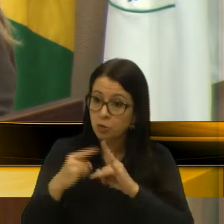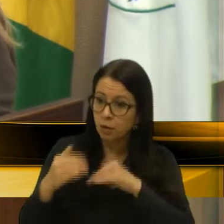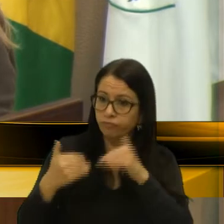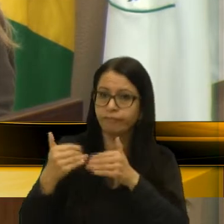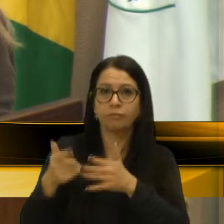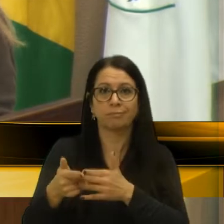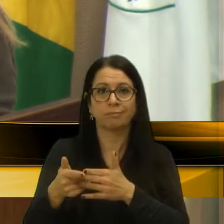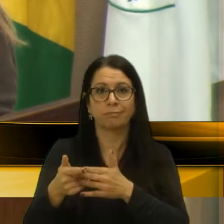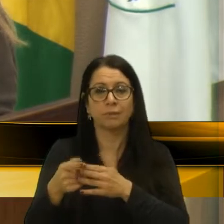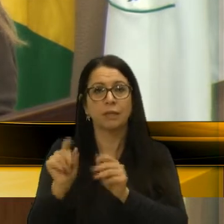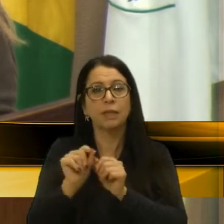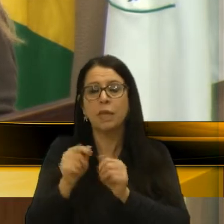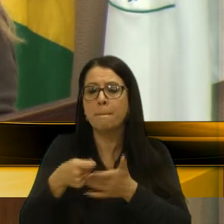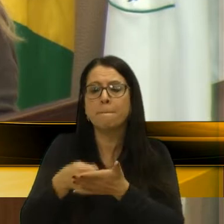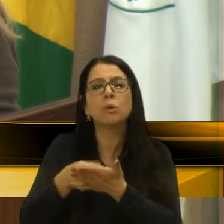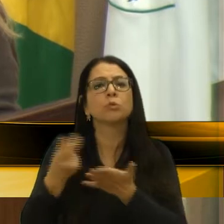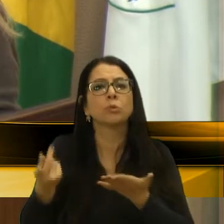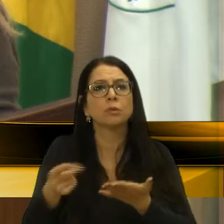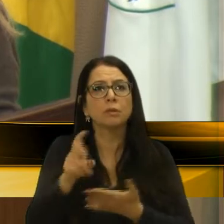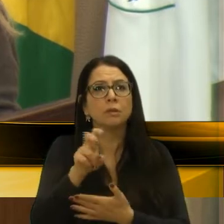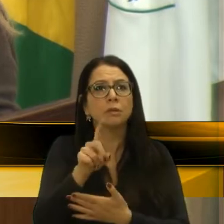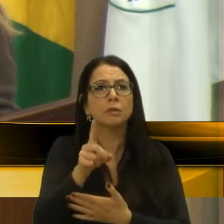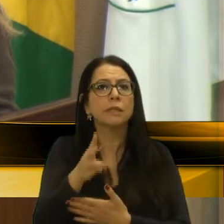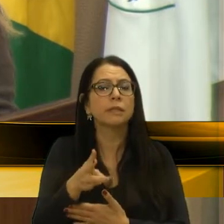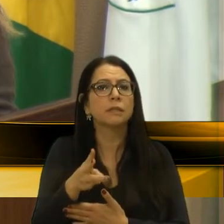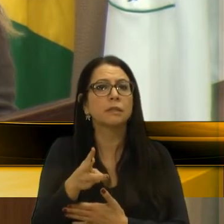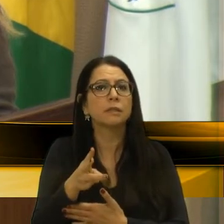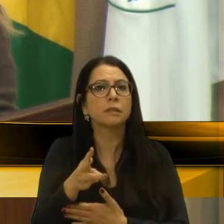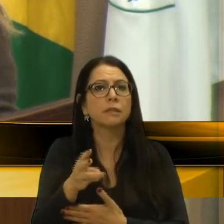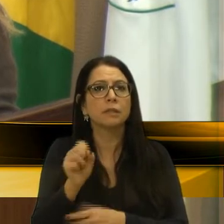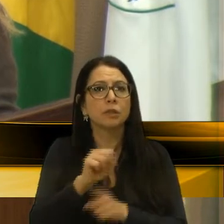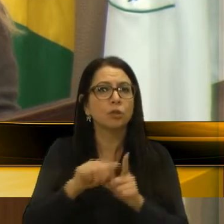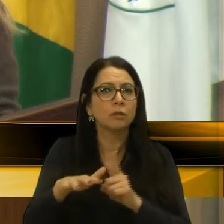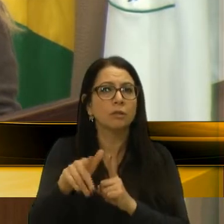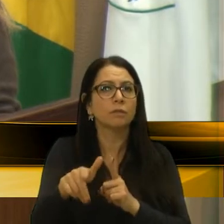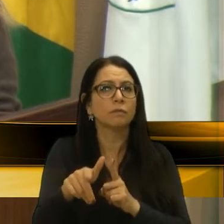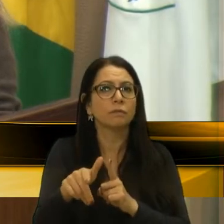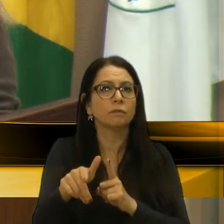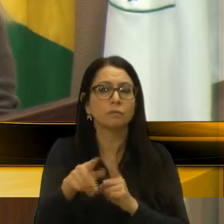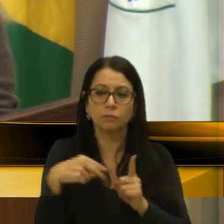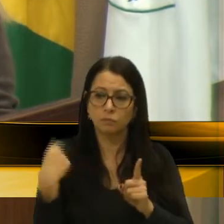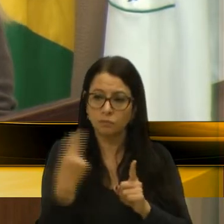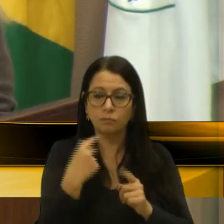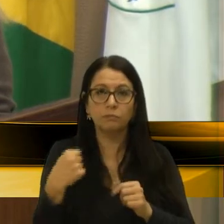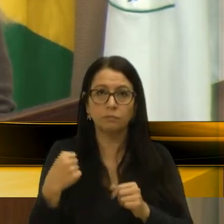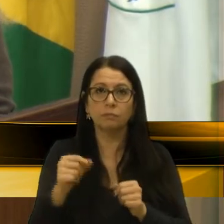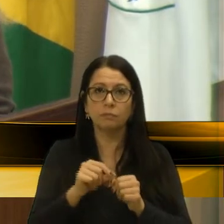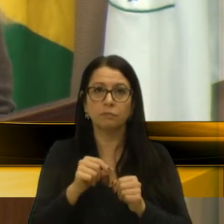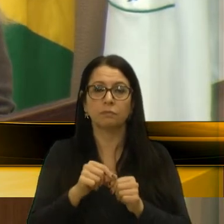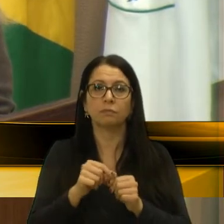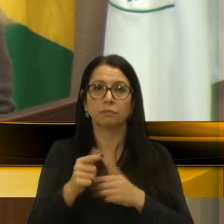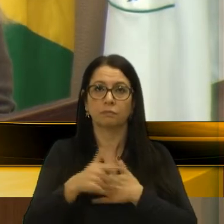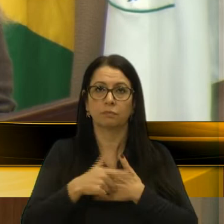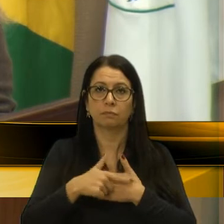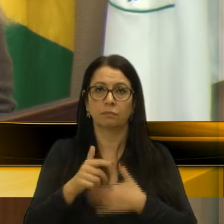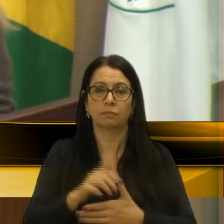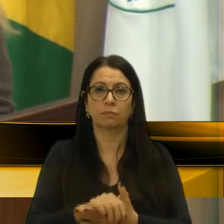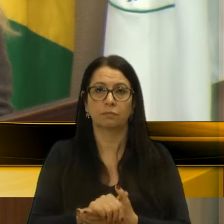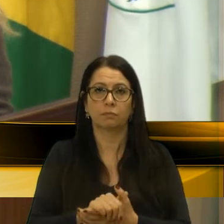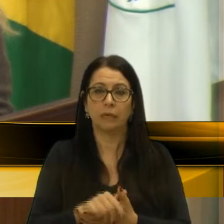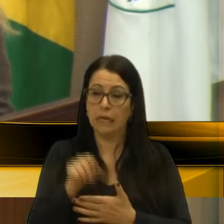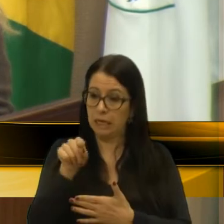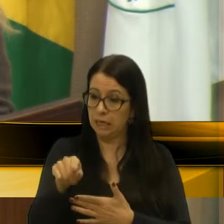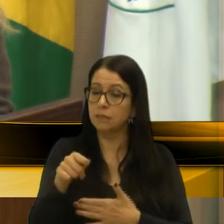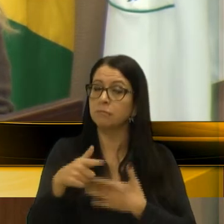E quem que pressiona os 513 são a sociedade. E nós precisamos fazer esse papel. É